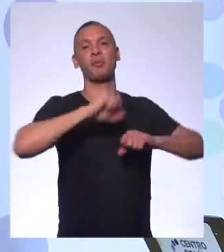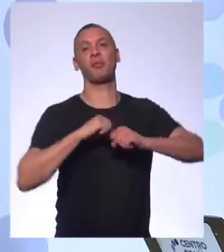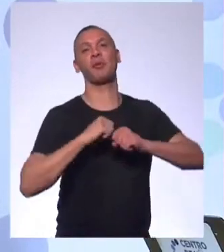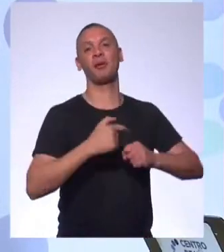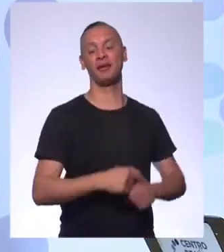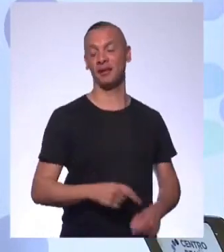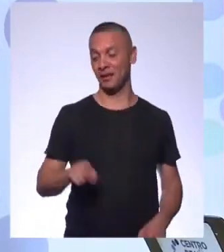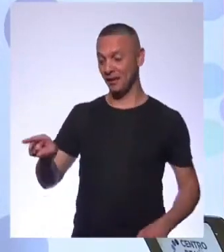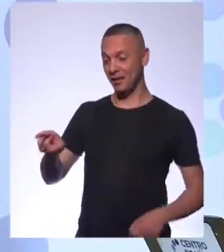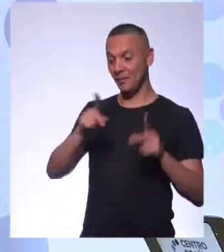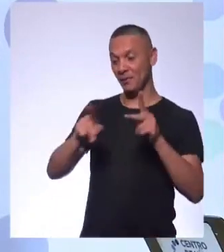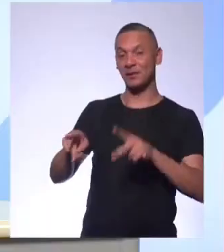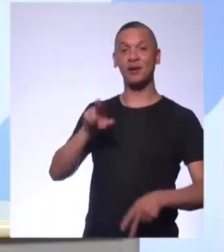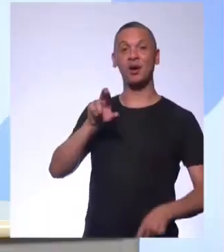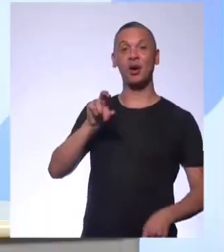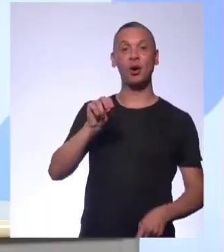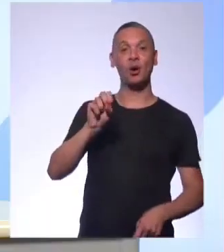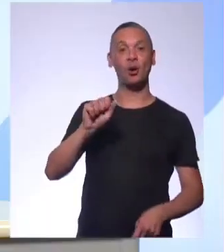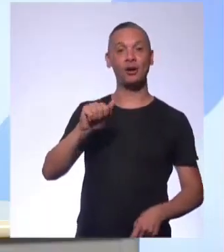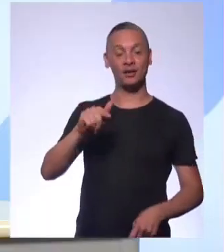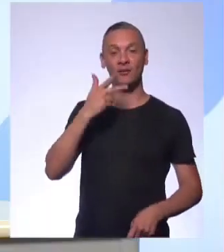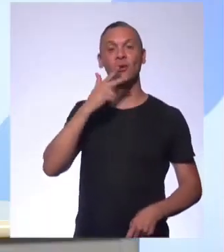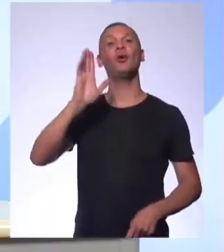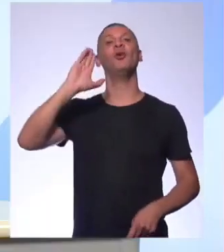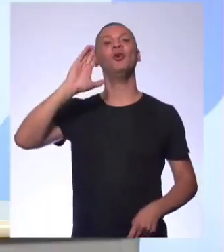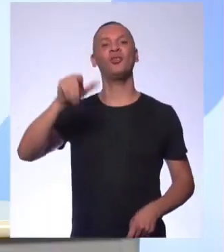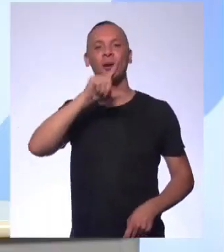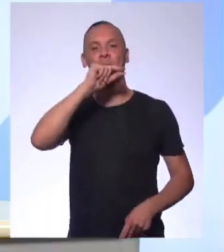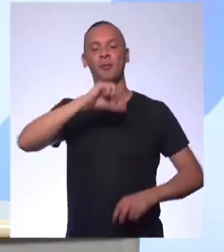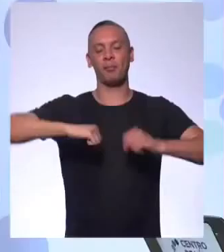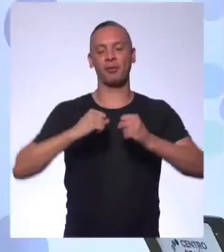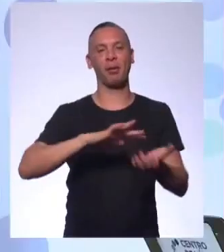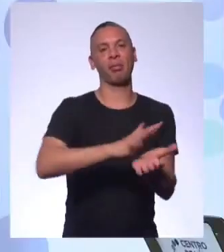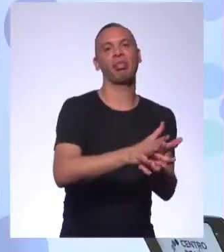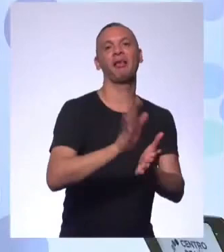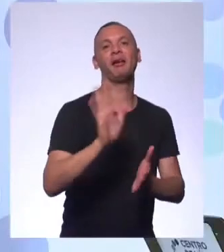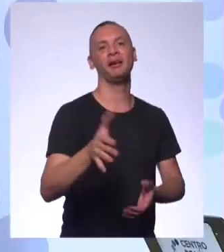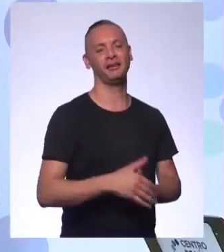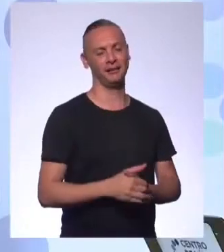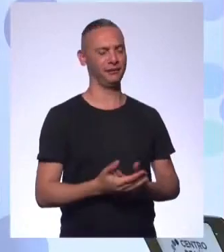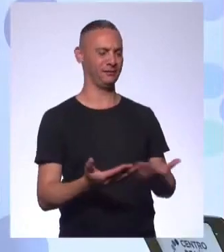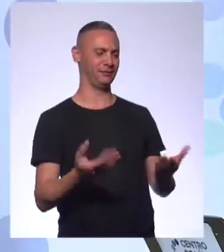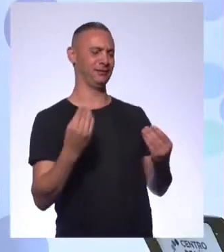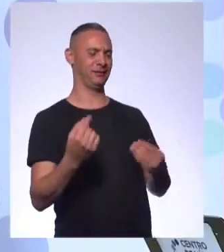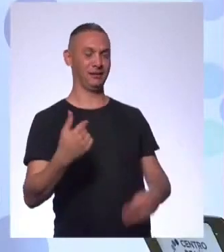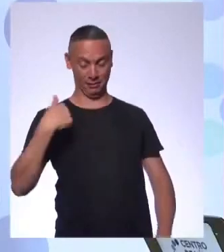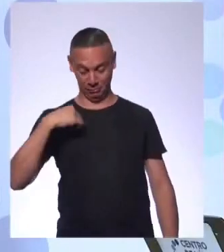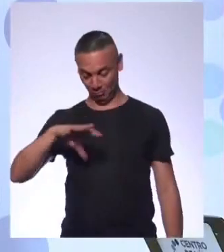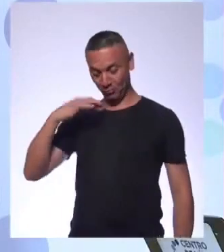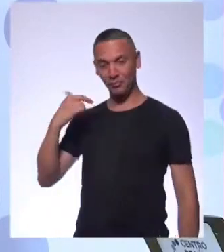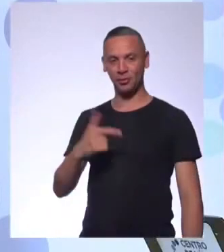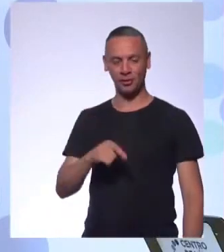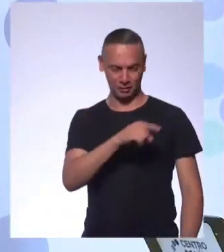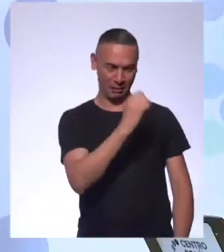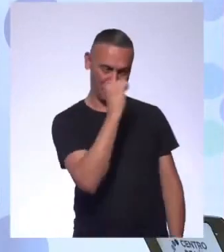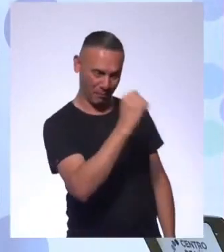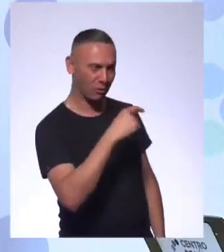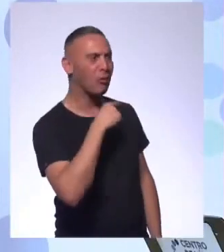matou um Pintinho. pintinho. A professora Rosângela falou que já matou um pintinho Ai, também. muito triste, um beijo indefeso, pelo favor, Eu não né? tenho coragem. Você já matou galinha, essas coisas?